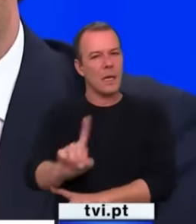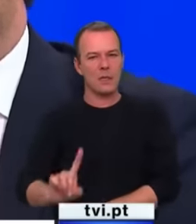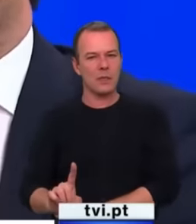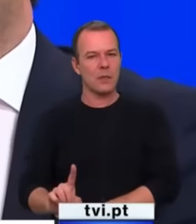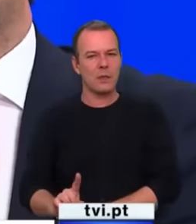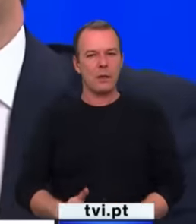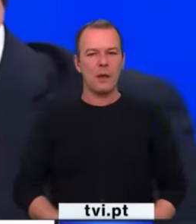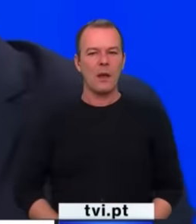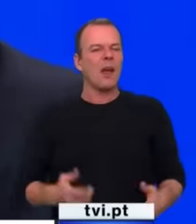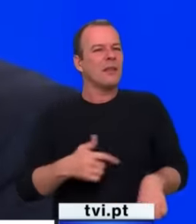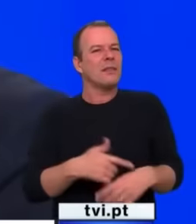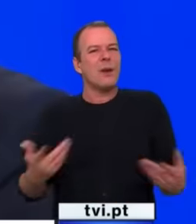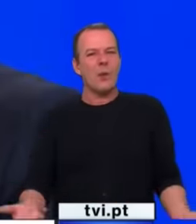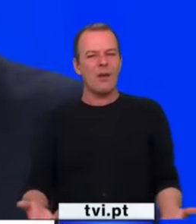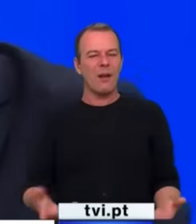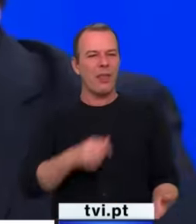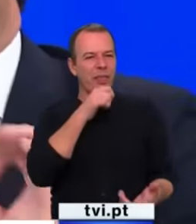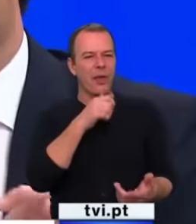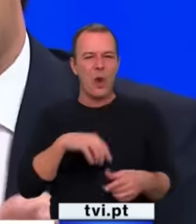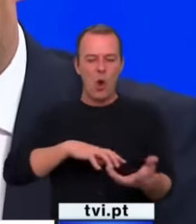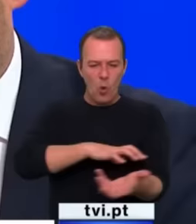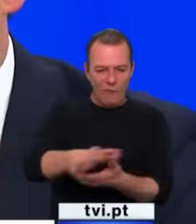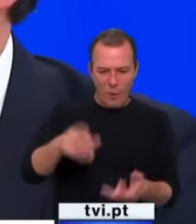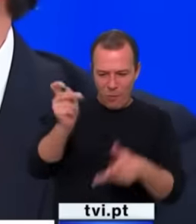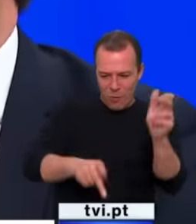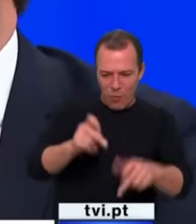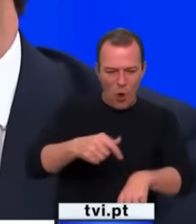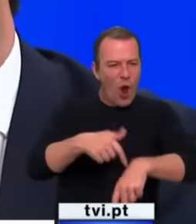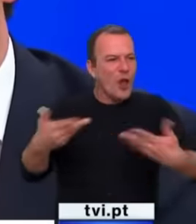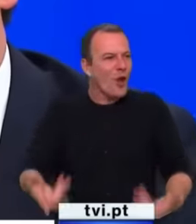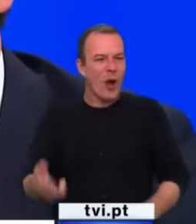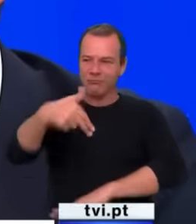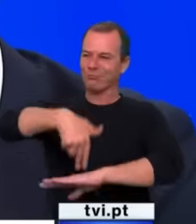Nuno Santos tenha feito todas estas atrapalhadas e venha aqui falar de responsabilidade.